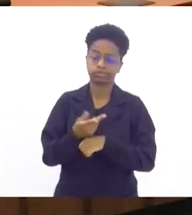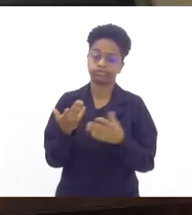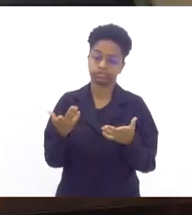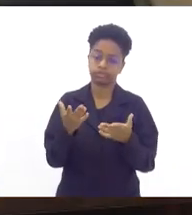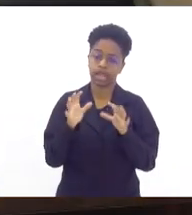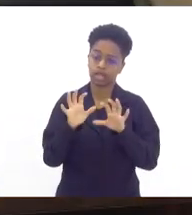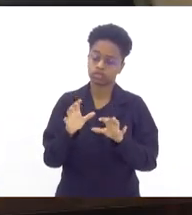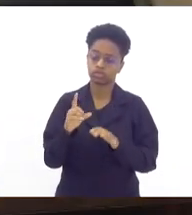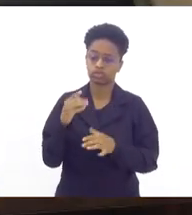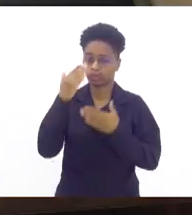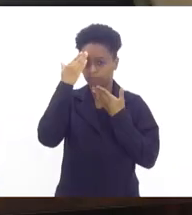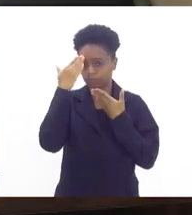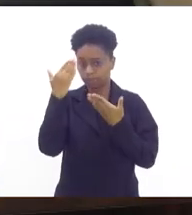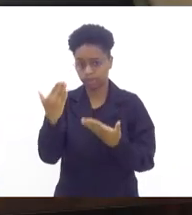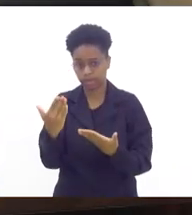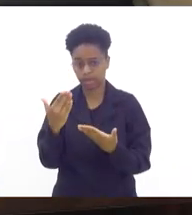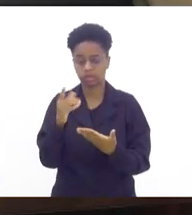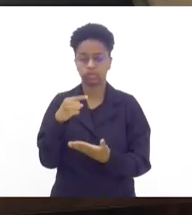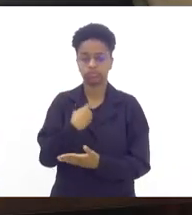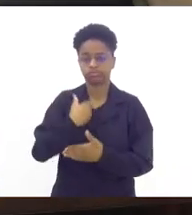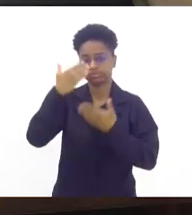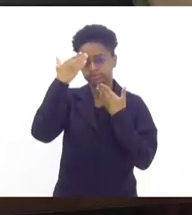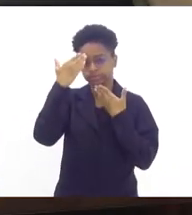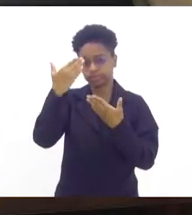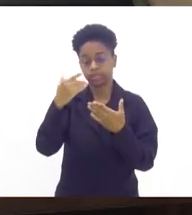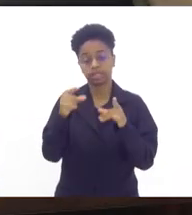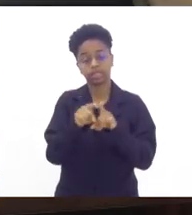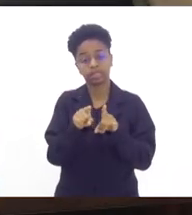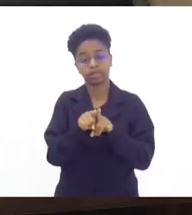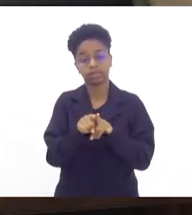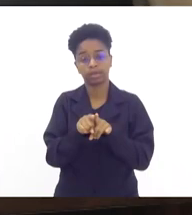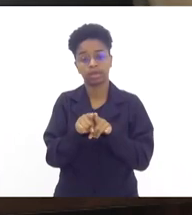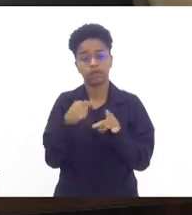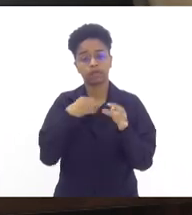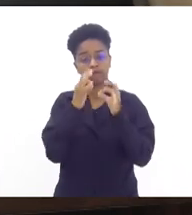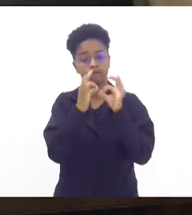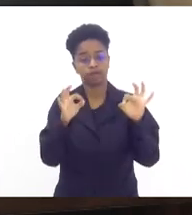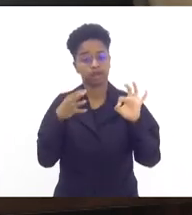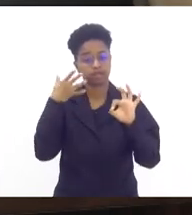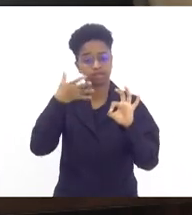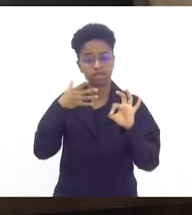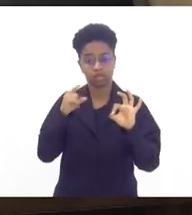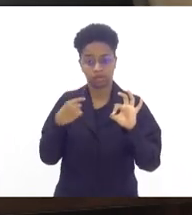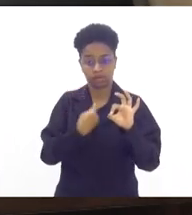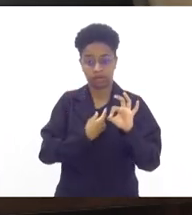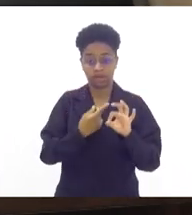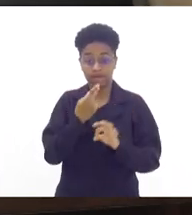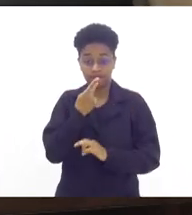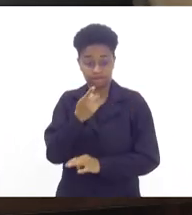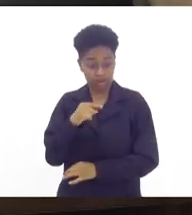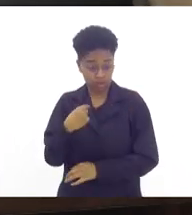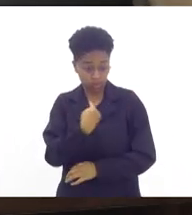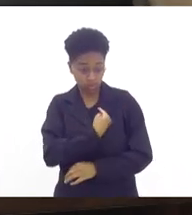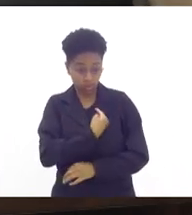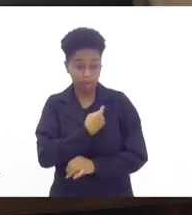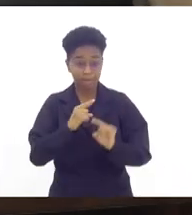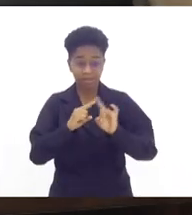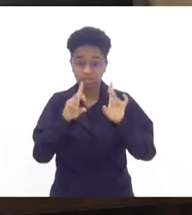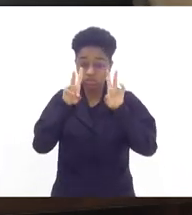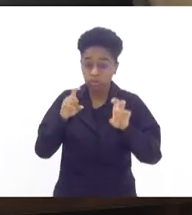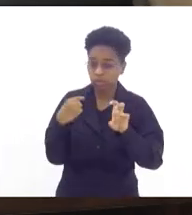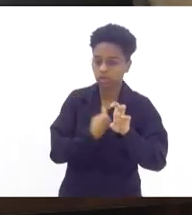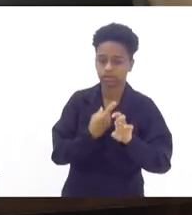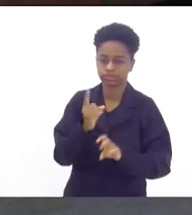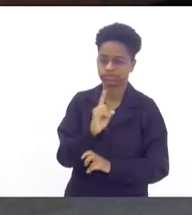pessoal Muito obrigado a natória agradece e eu vou deixar aqui uma frase que é Nossa Fale Conosco e não sobre nós muito